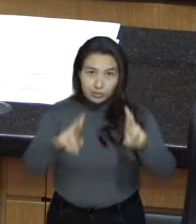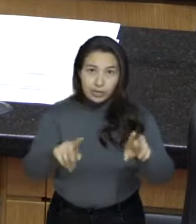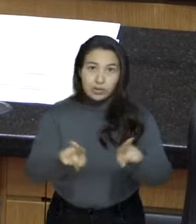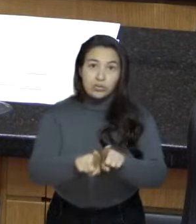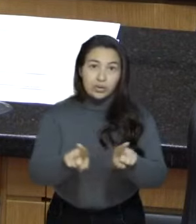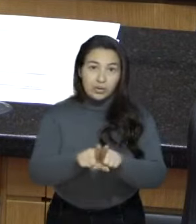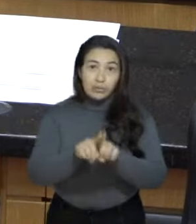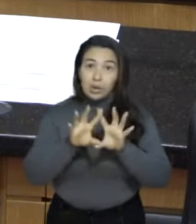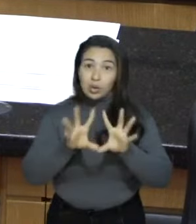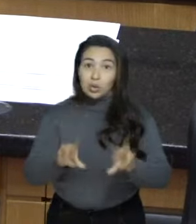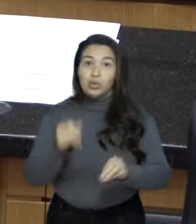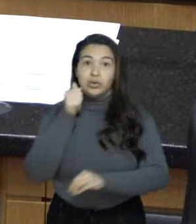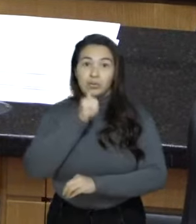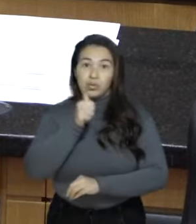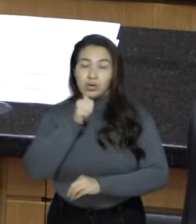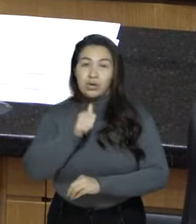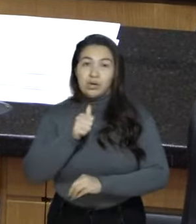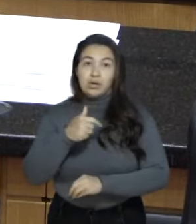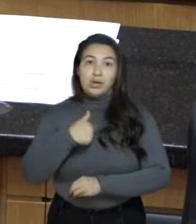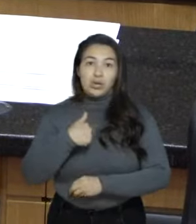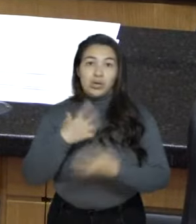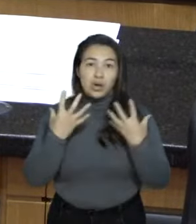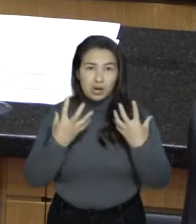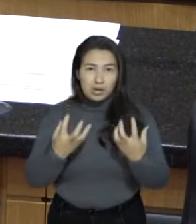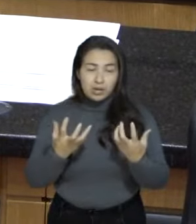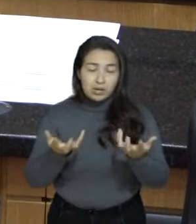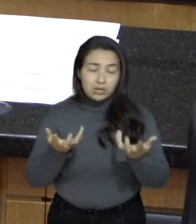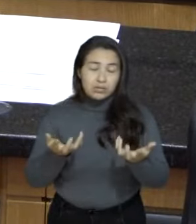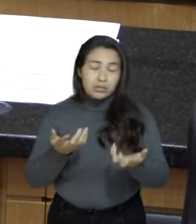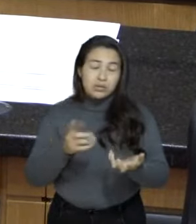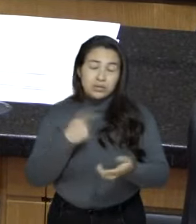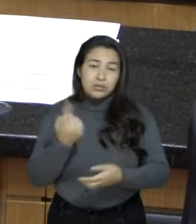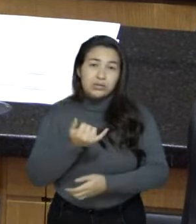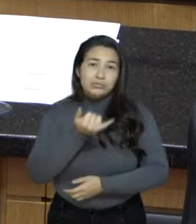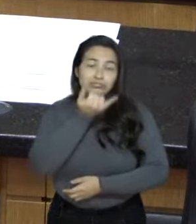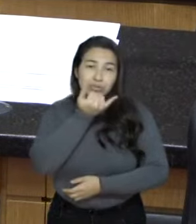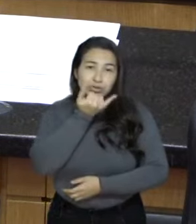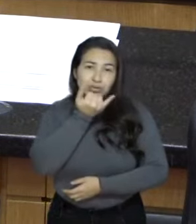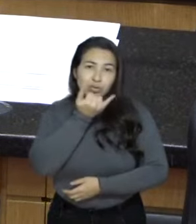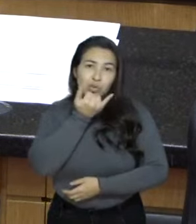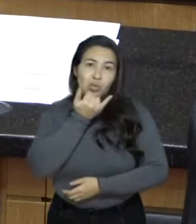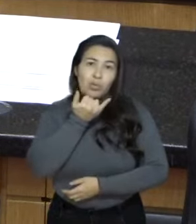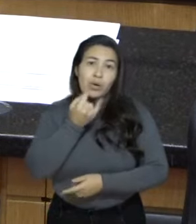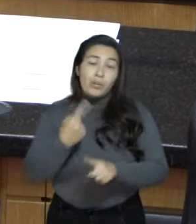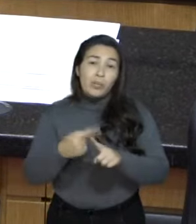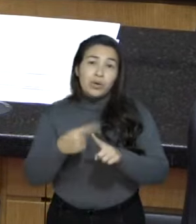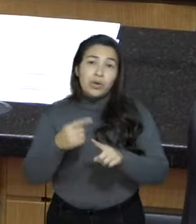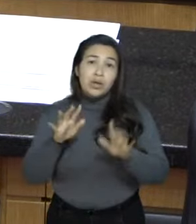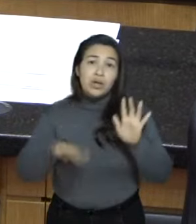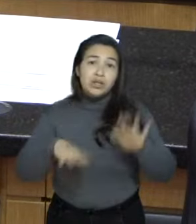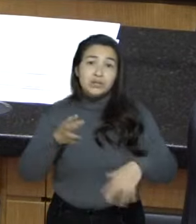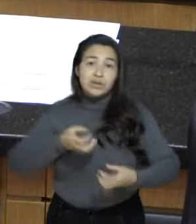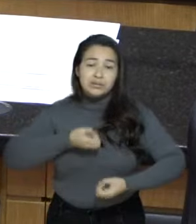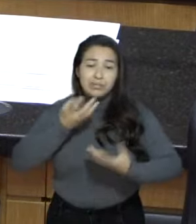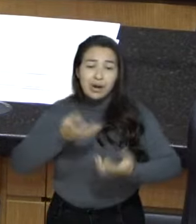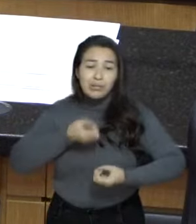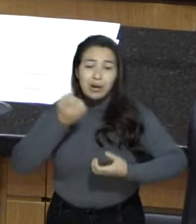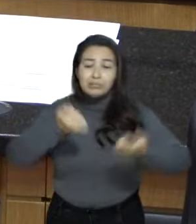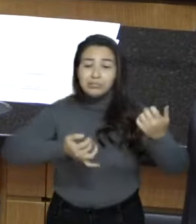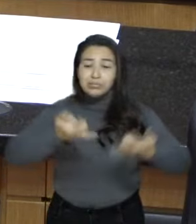e aceite o nosso pedido de desculpa pelas vezes que falhamos e nos expressarmos nessa casa obrigado